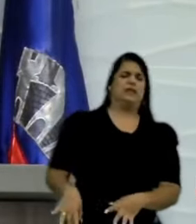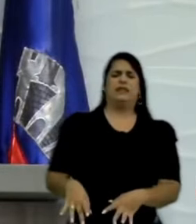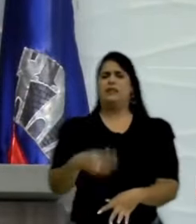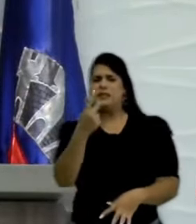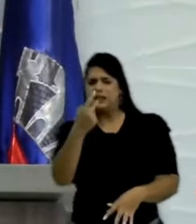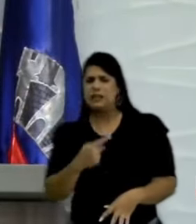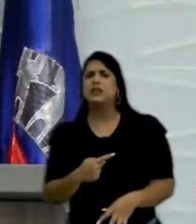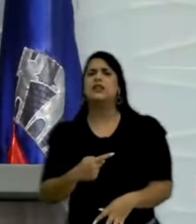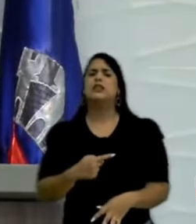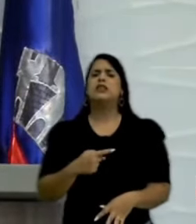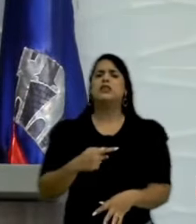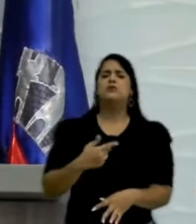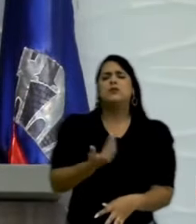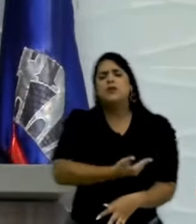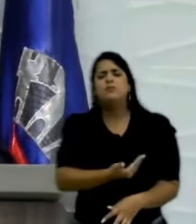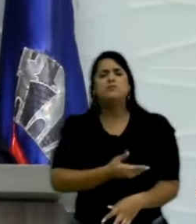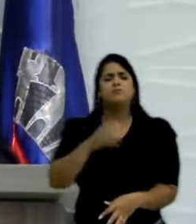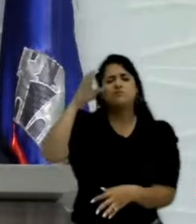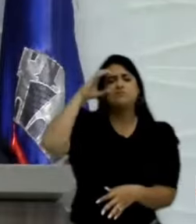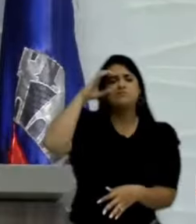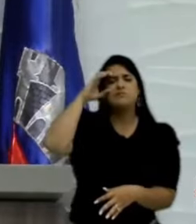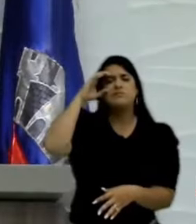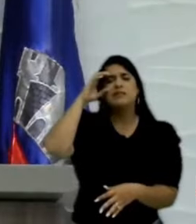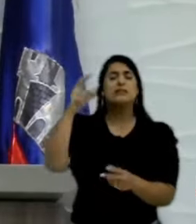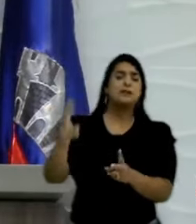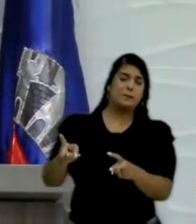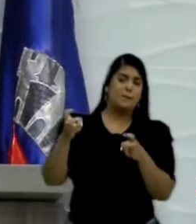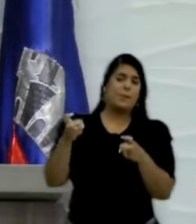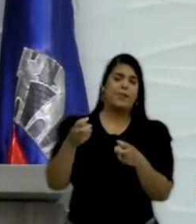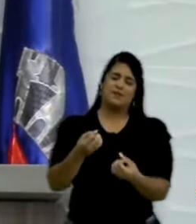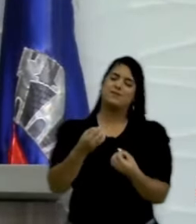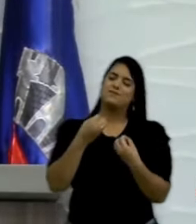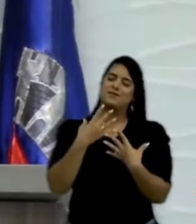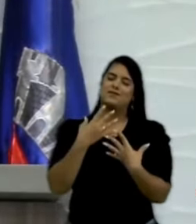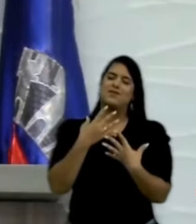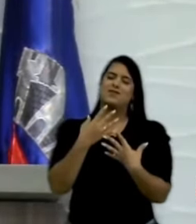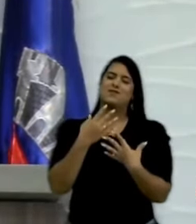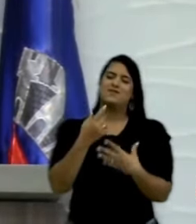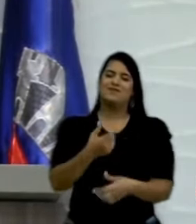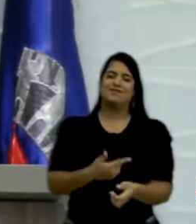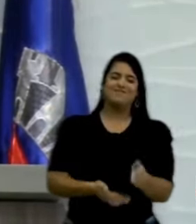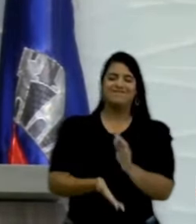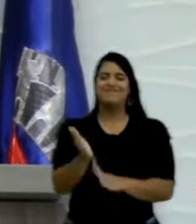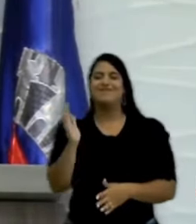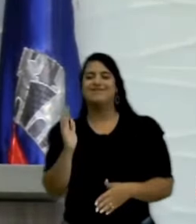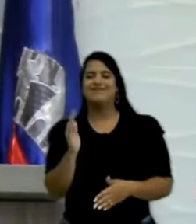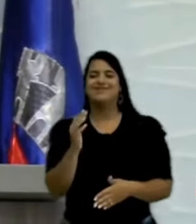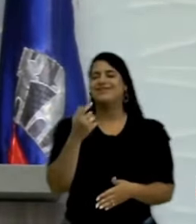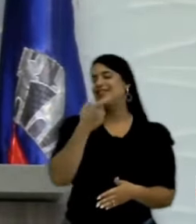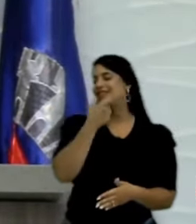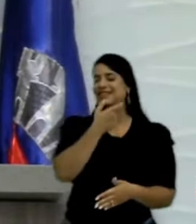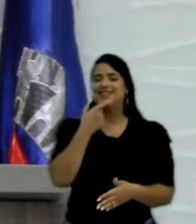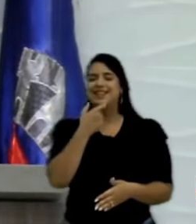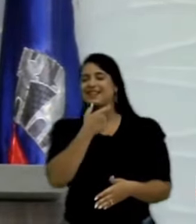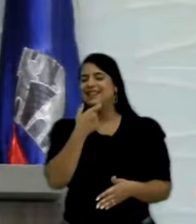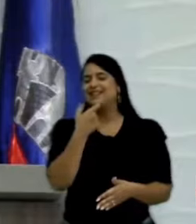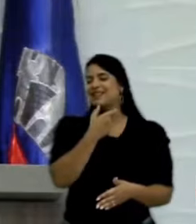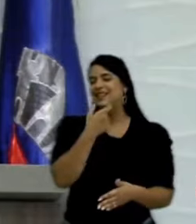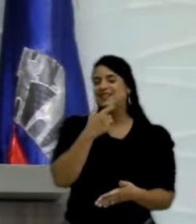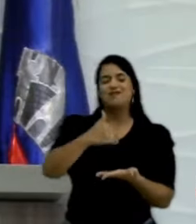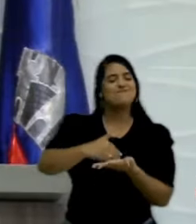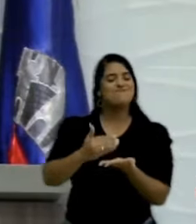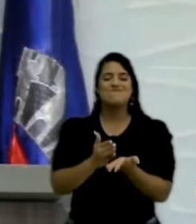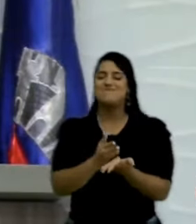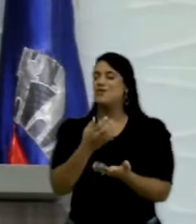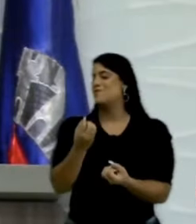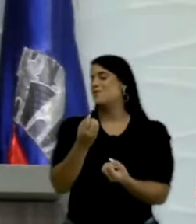colega Cícero também, que presenciou. Até eu achava bom quando ela ia, porque ela levava umas bolachas, faz um bolo muito bom. Então eu